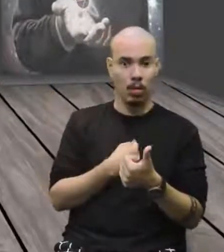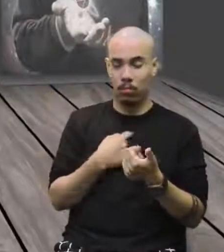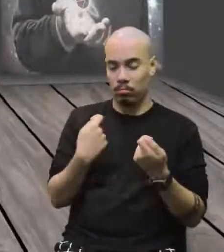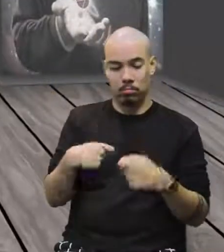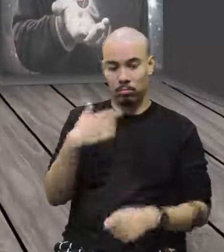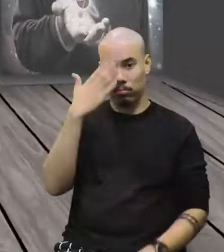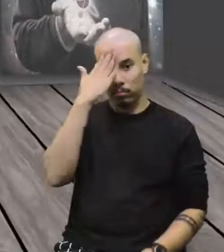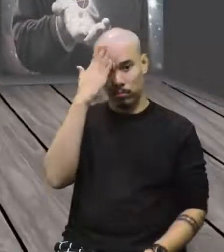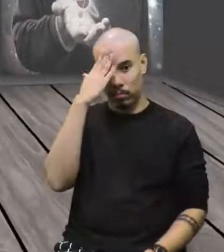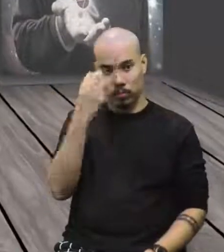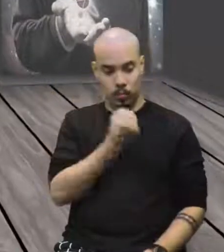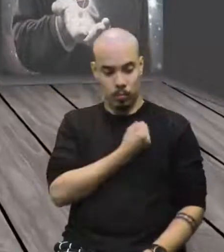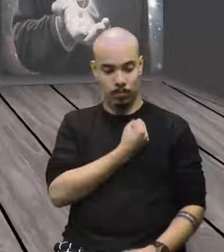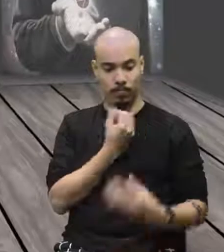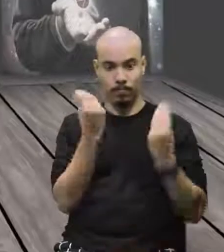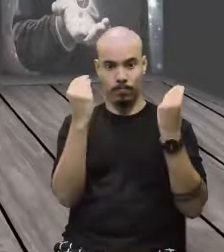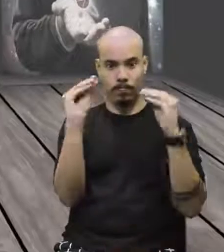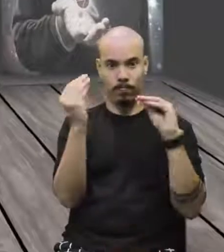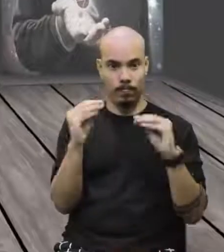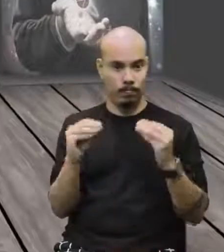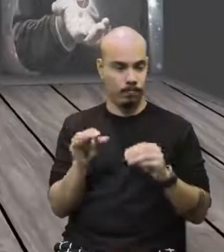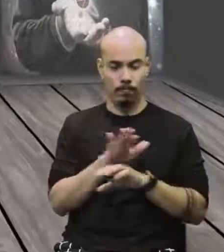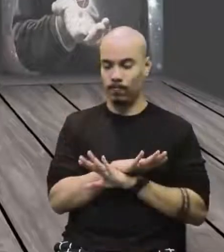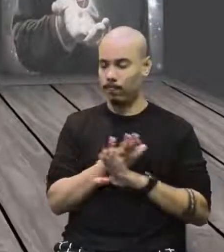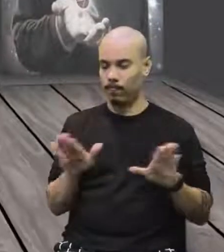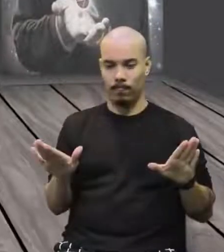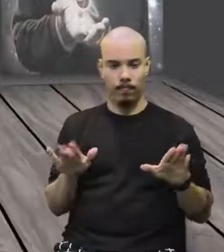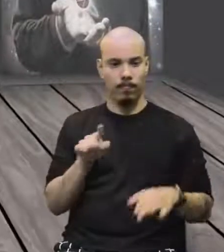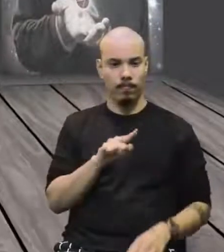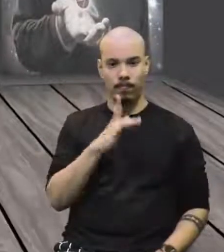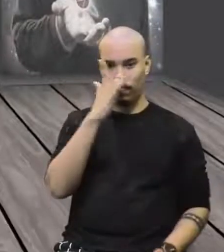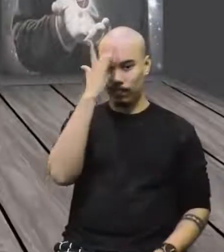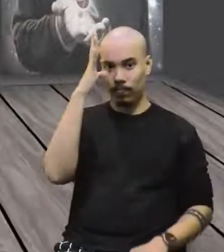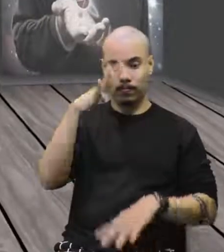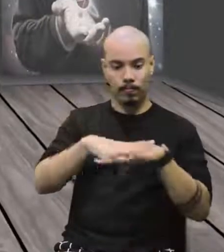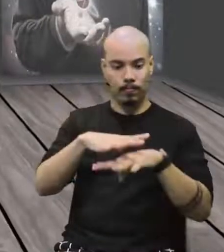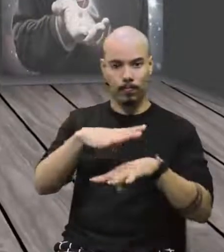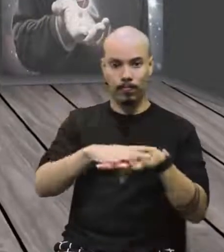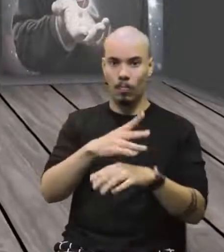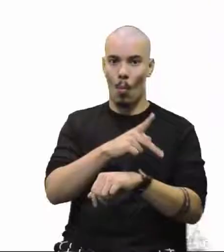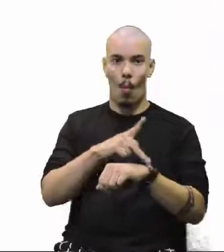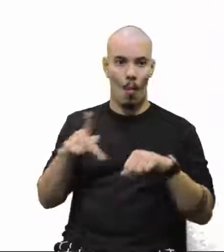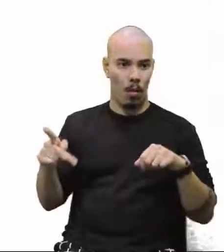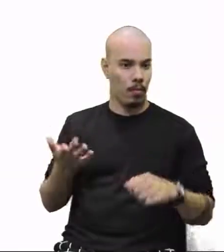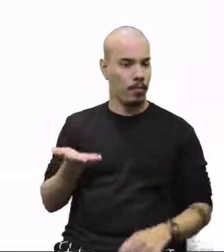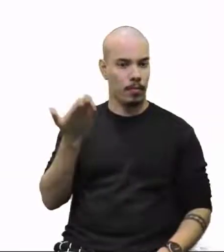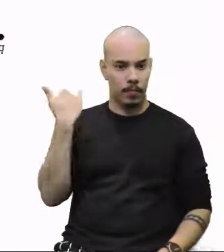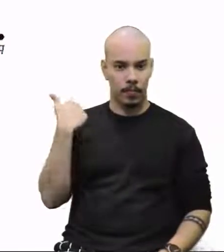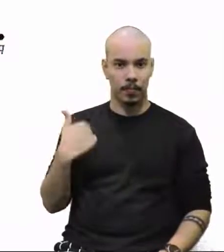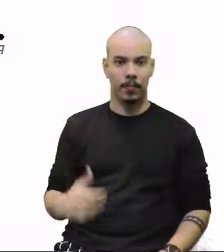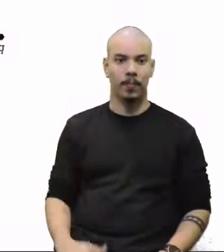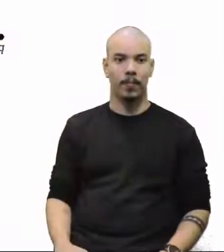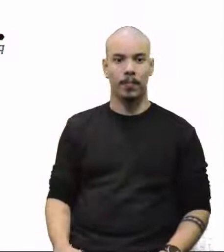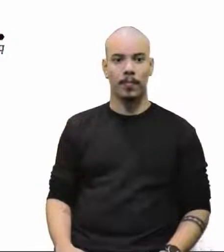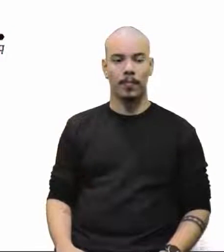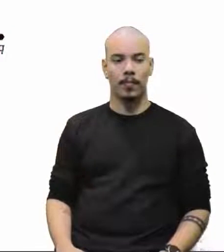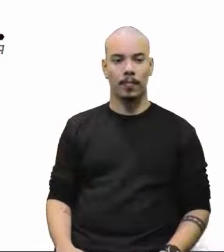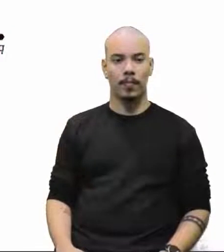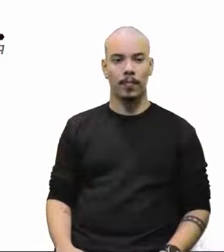pegar o valor, colocar na equação e fazer cálculo. Justamente. Isso aí é matemática pura. Vamos lá? Então, iniciando